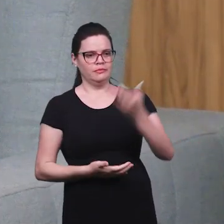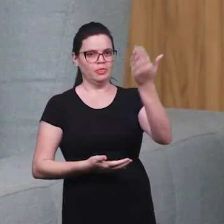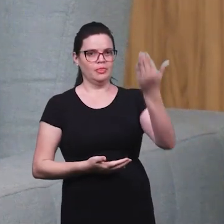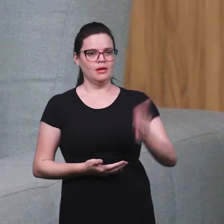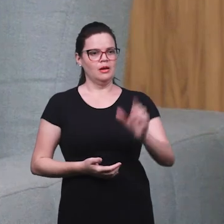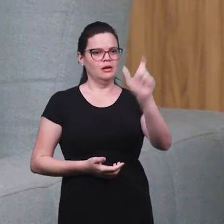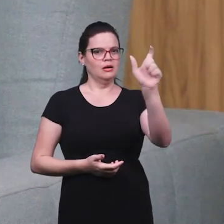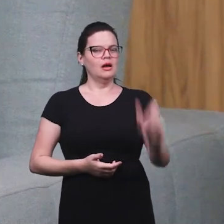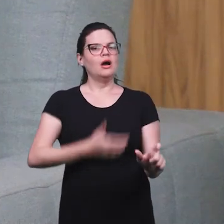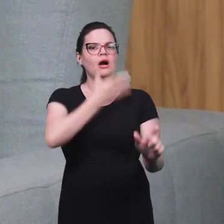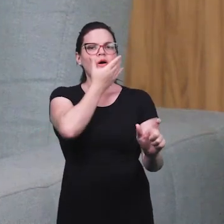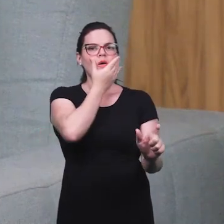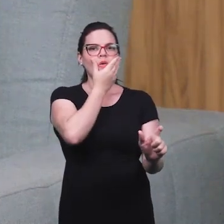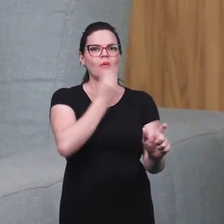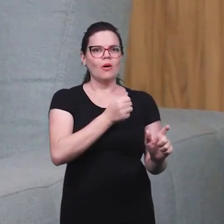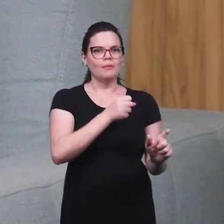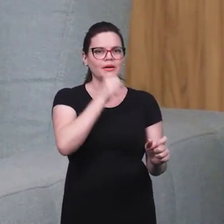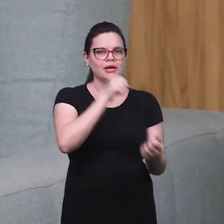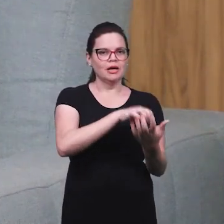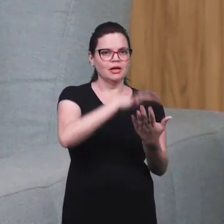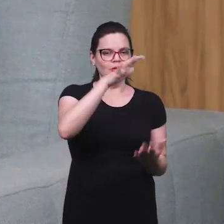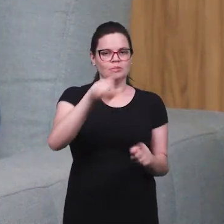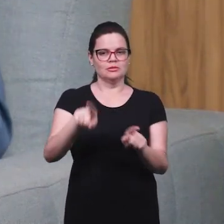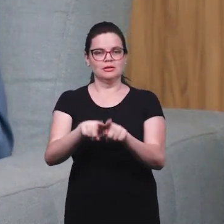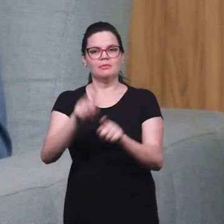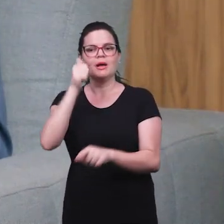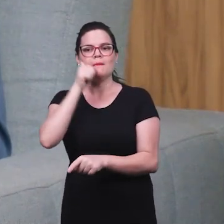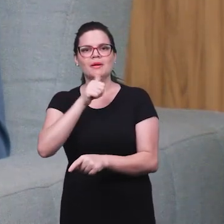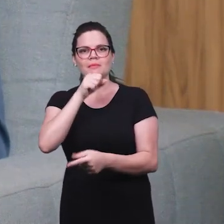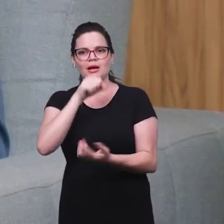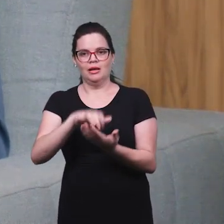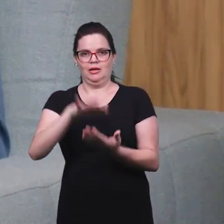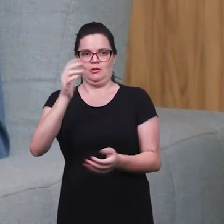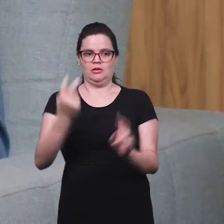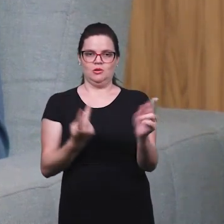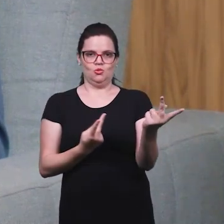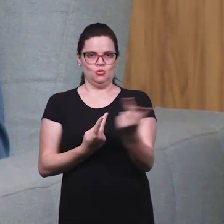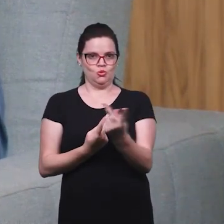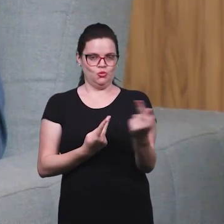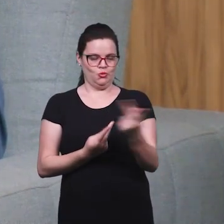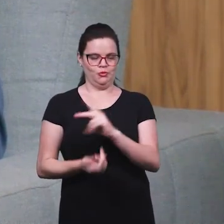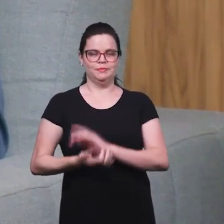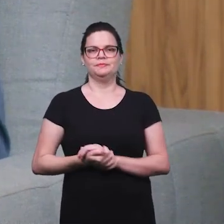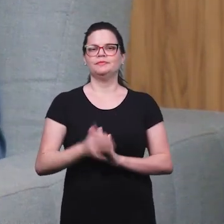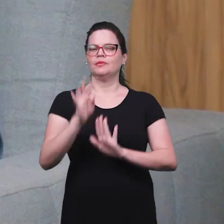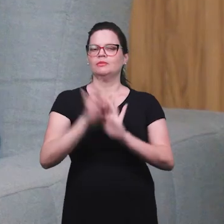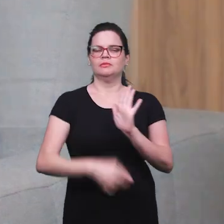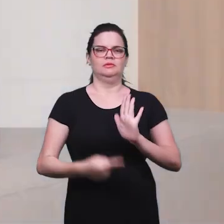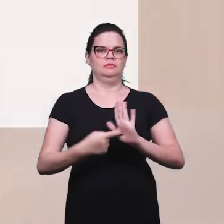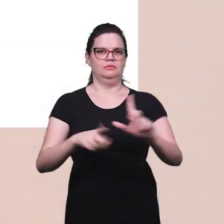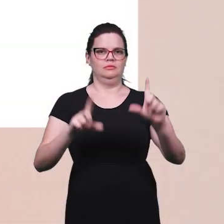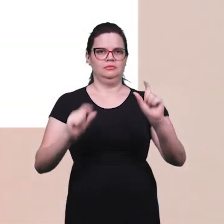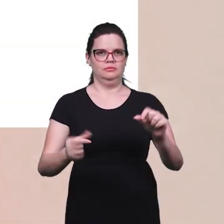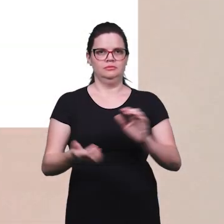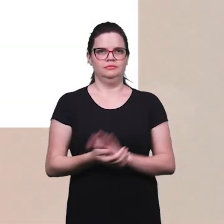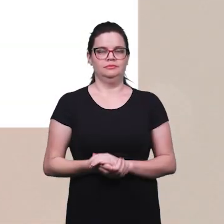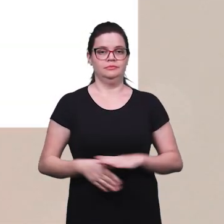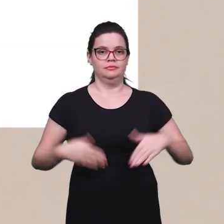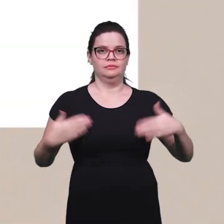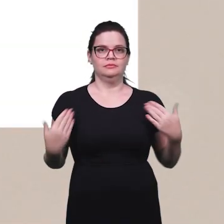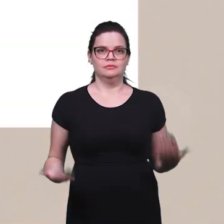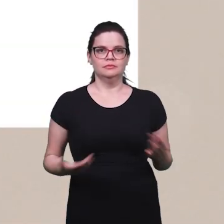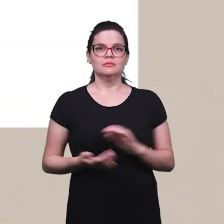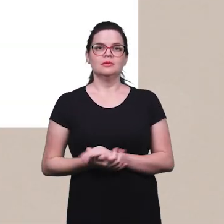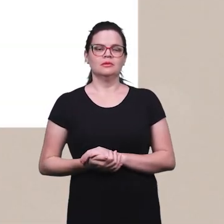varão idoso e de uma irmã idosa. A palavra de Deus registra assim o texto. Tu,